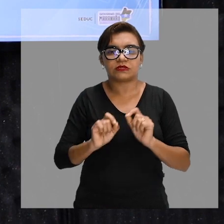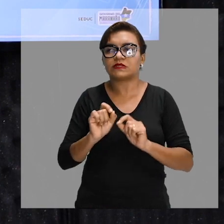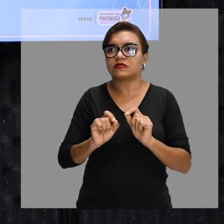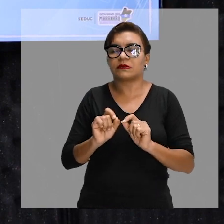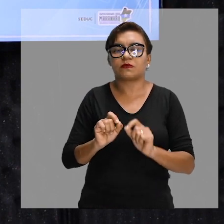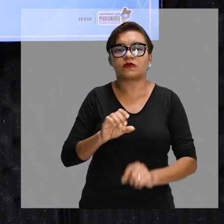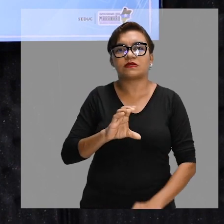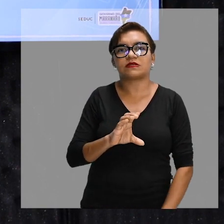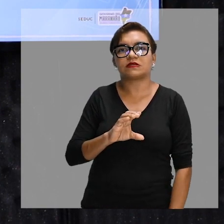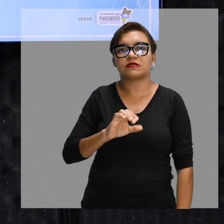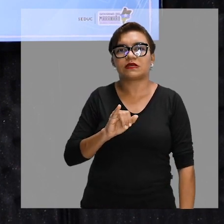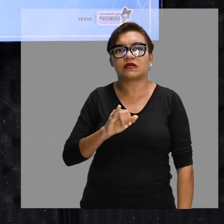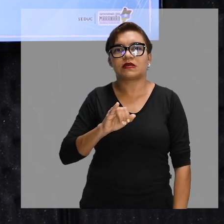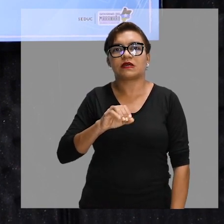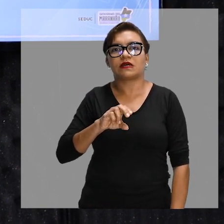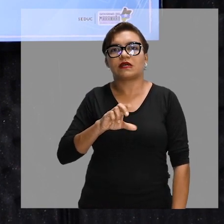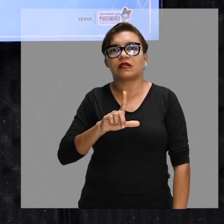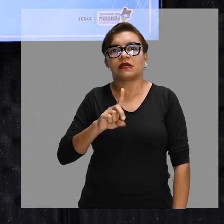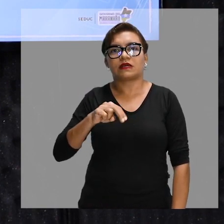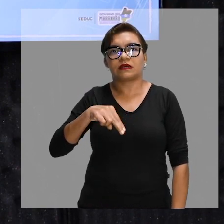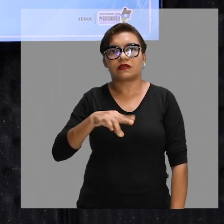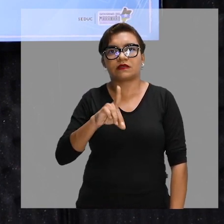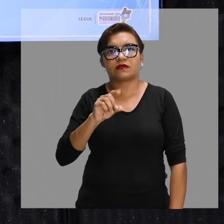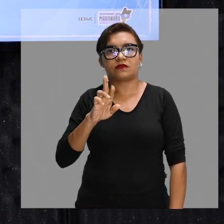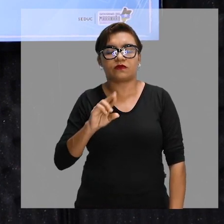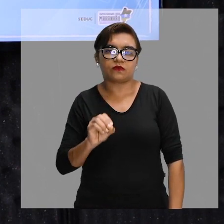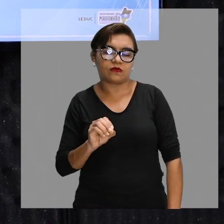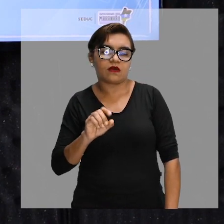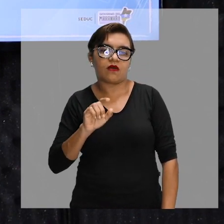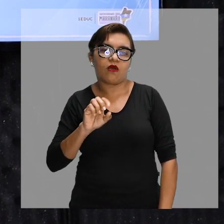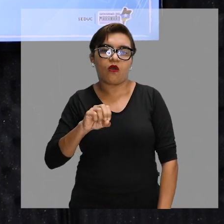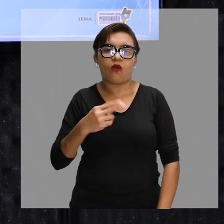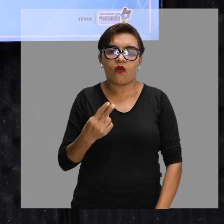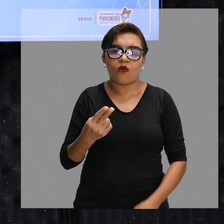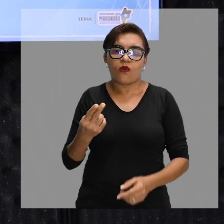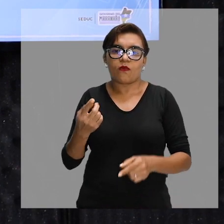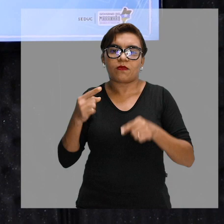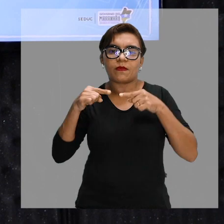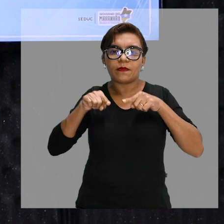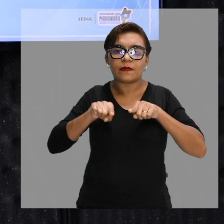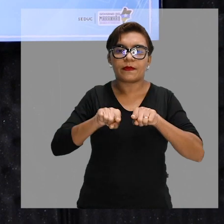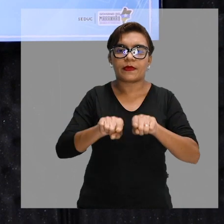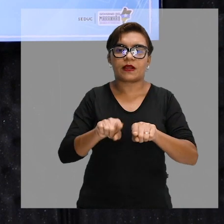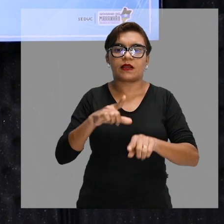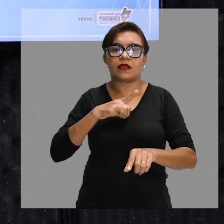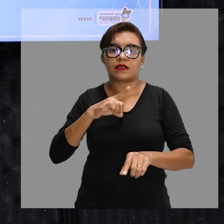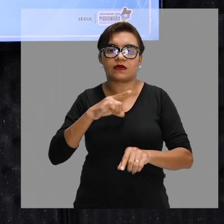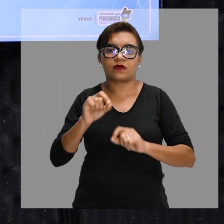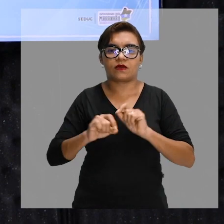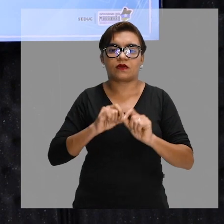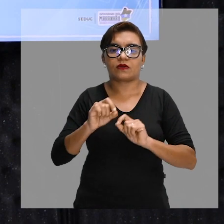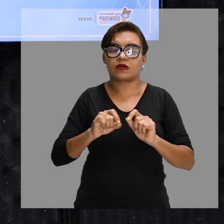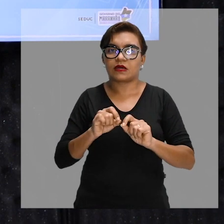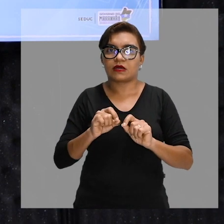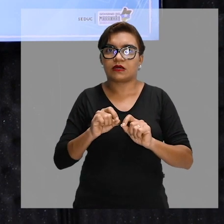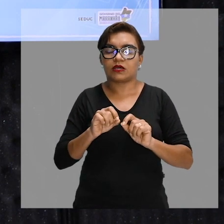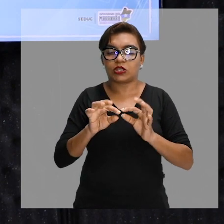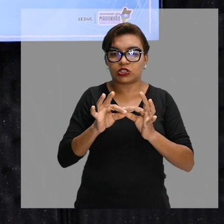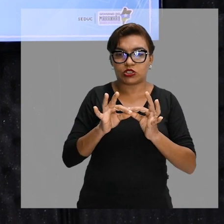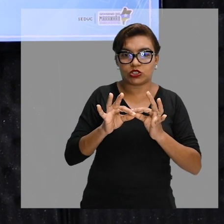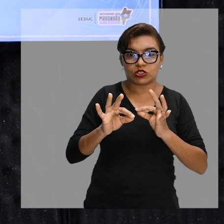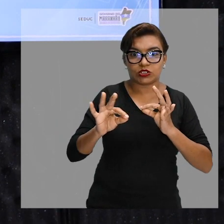né, de luz, eles vão sempre manter ali a mesma distância. Ou seja, eles não vão